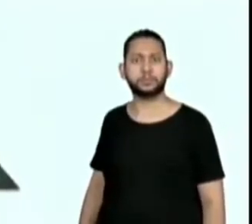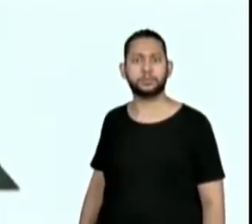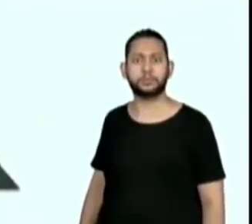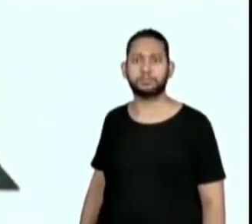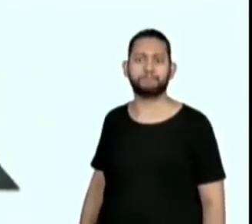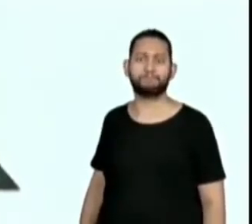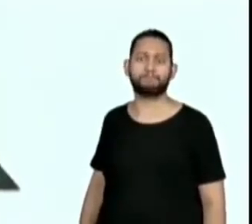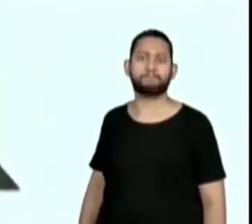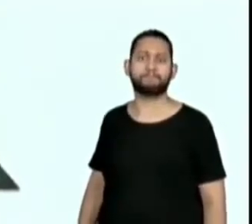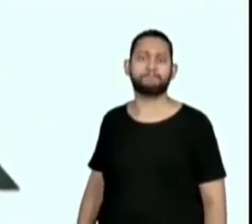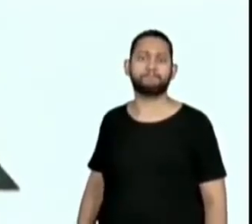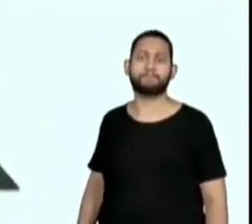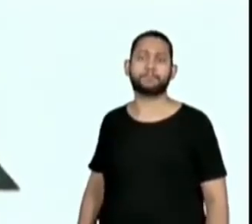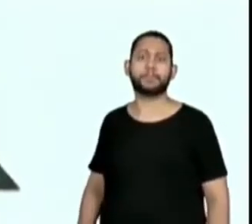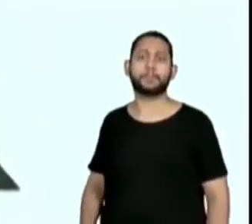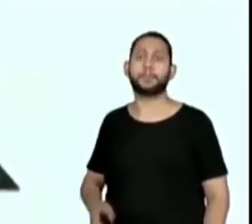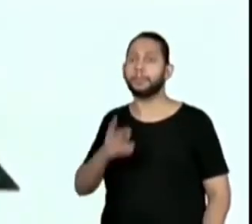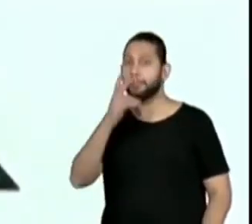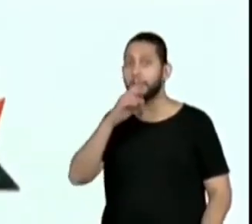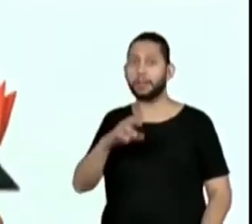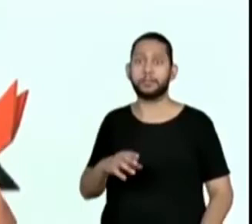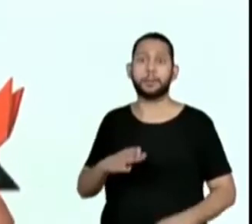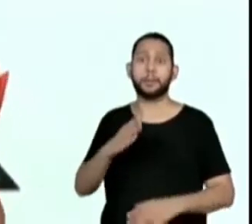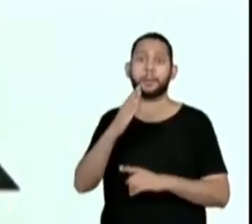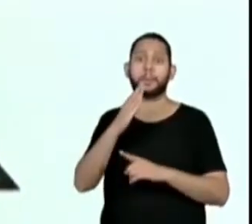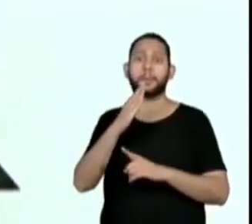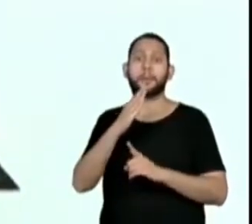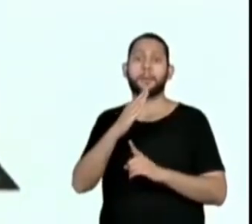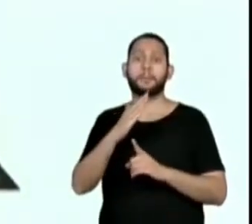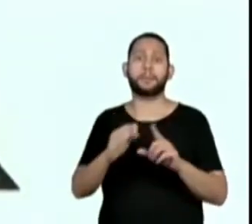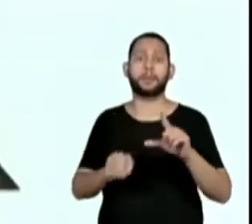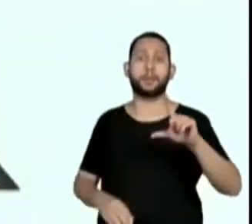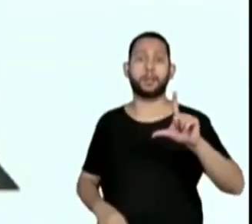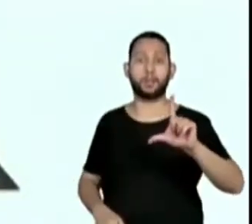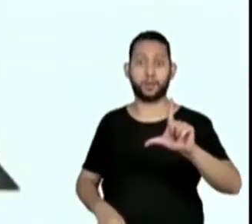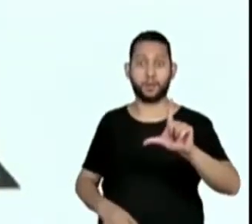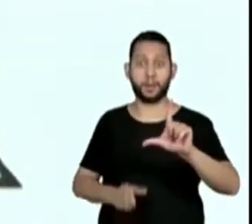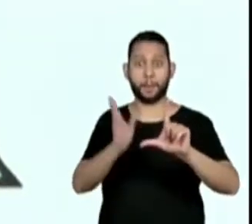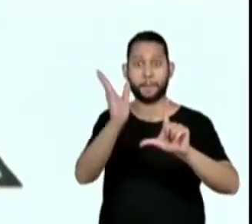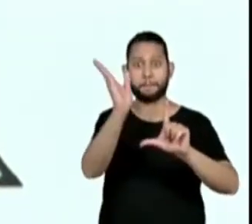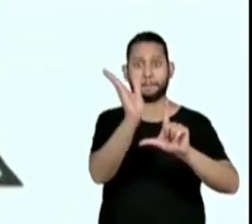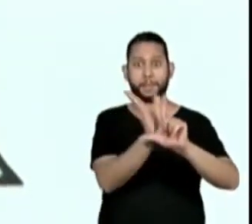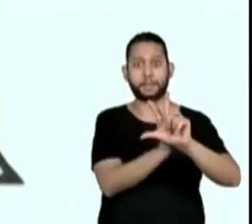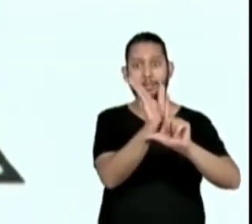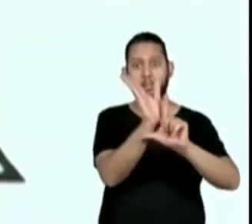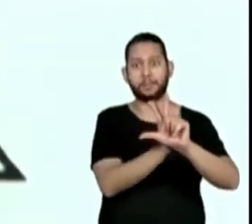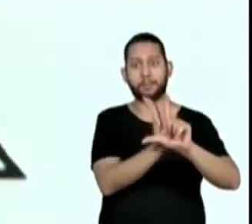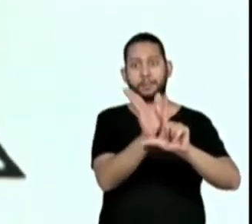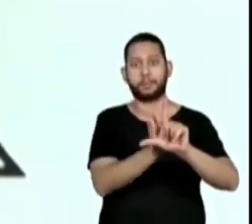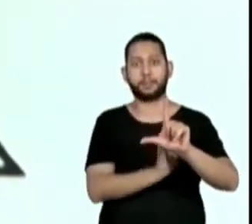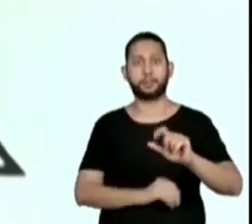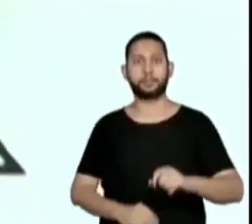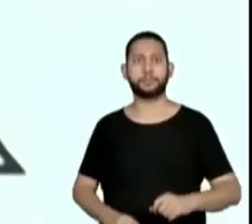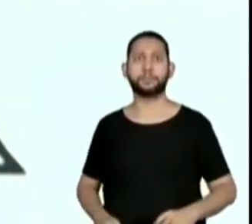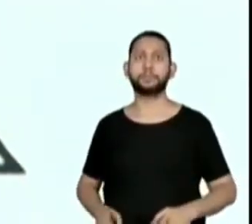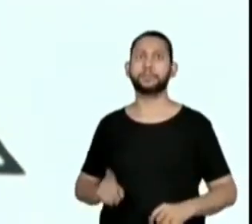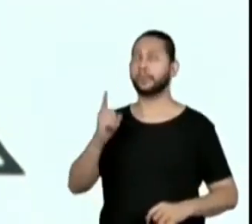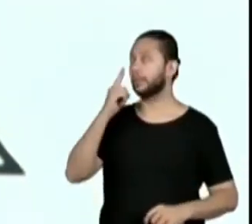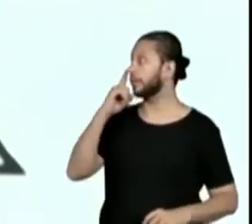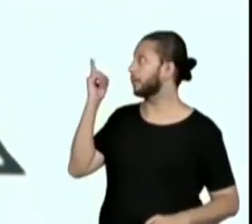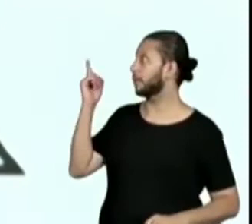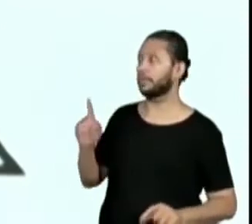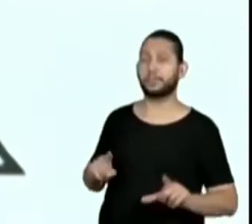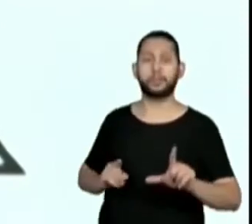ó? É metade de 90 graus. É uma inclinação de 45 graus. Não é um ângulo reto. E em cima, outra